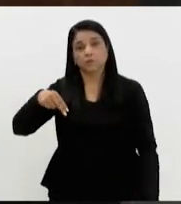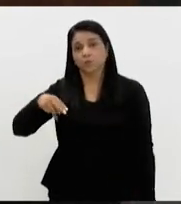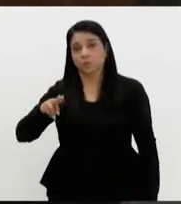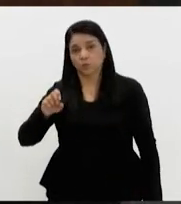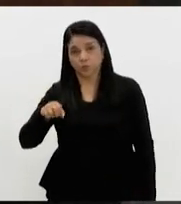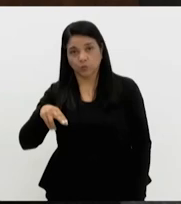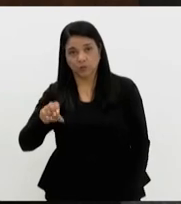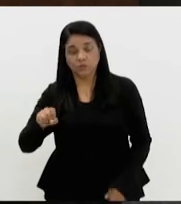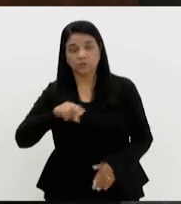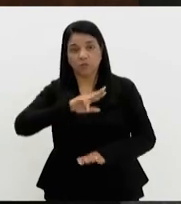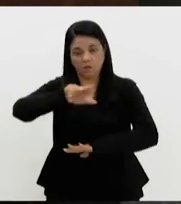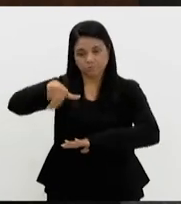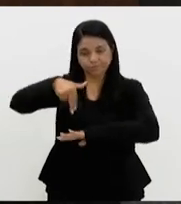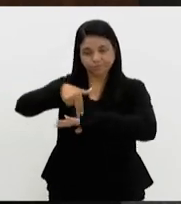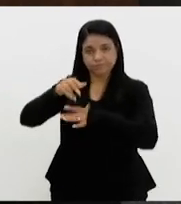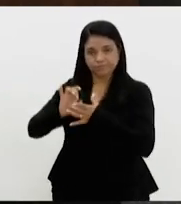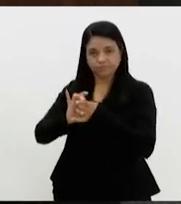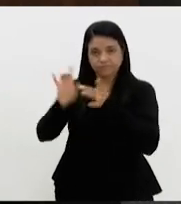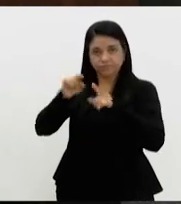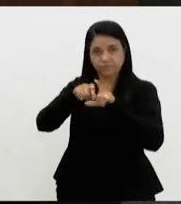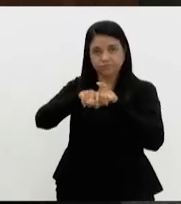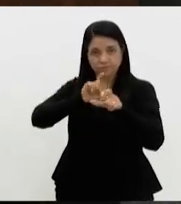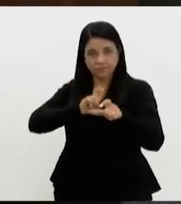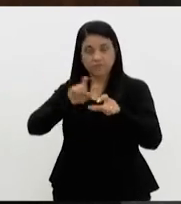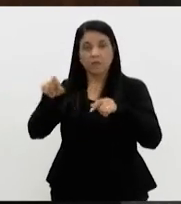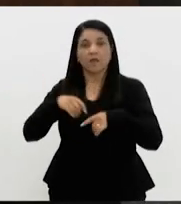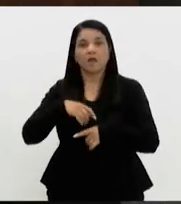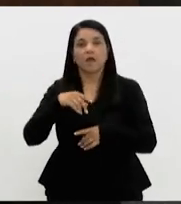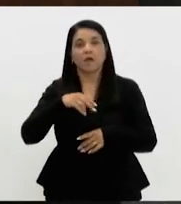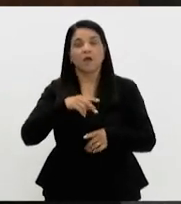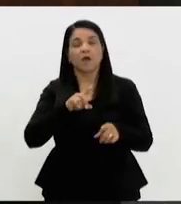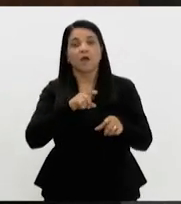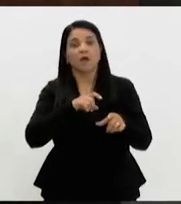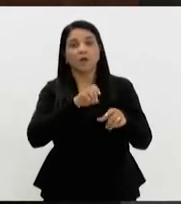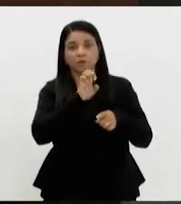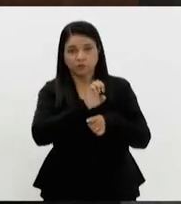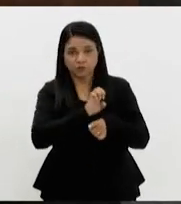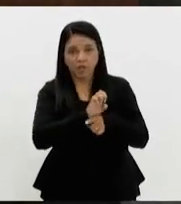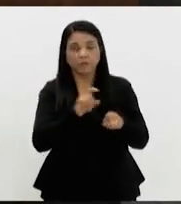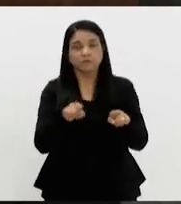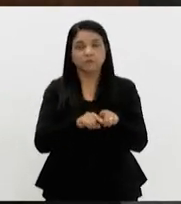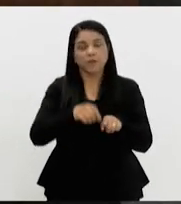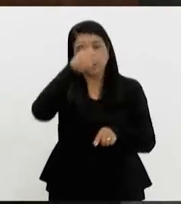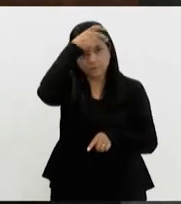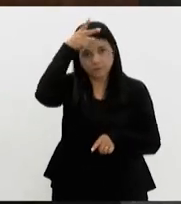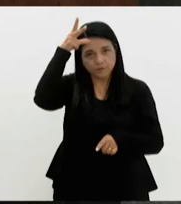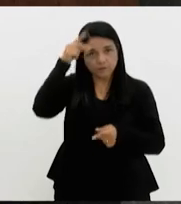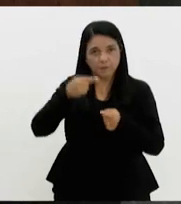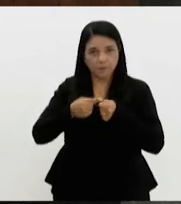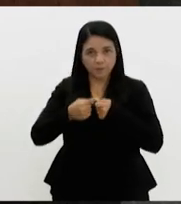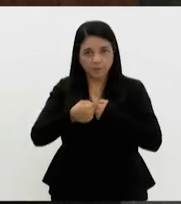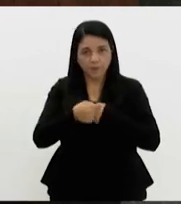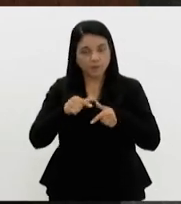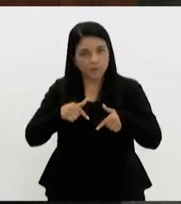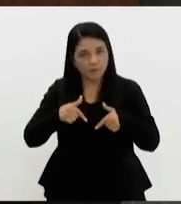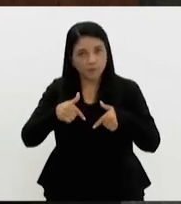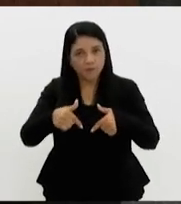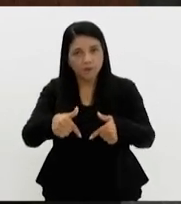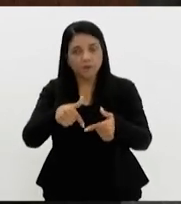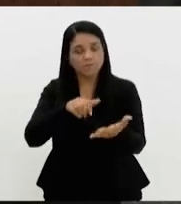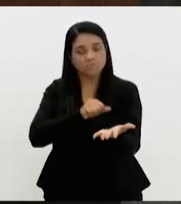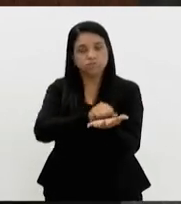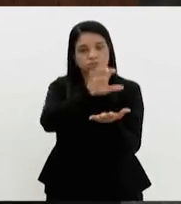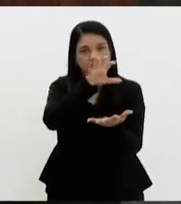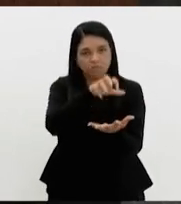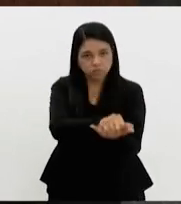à União, ao Estado e também aos municípios de efetivação a